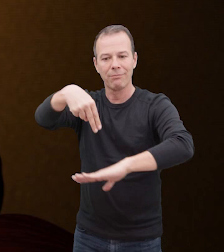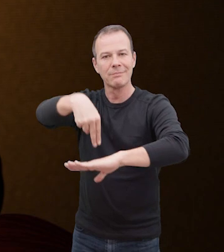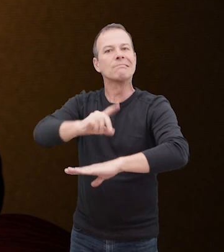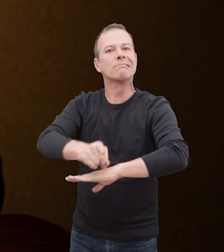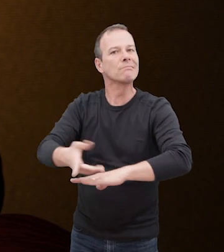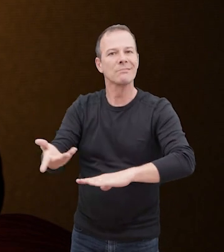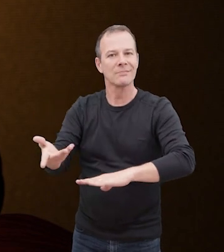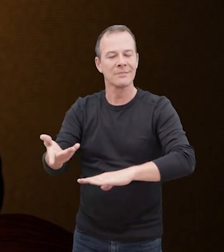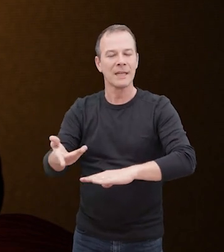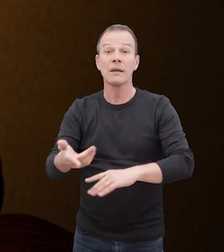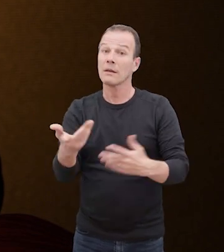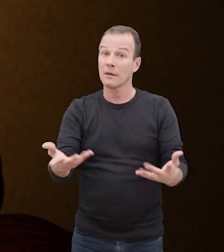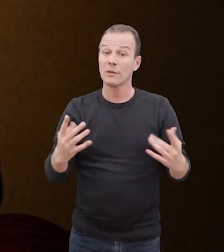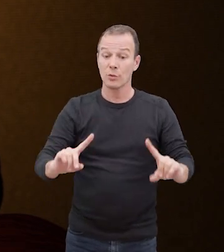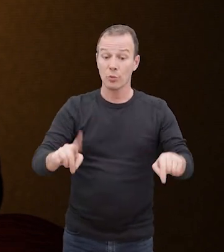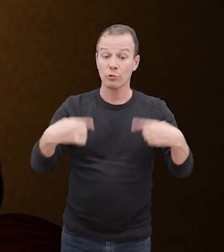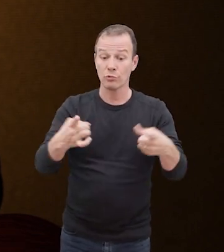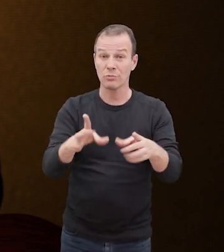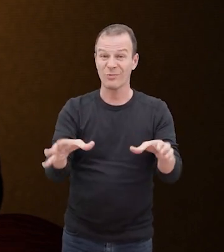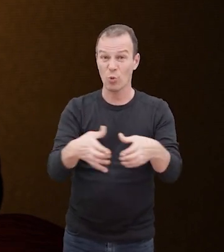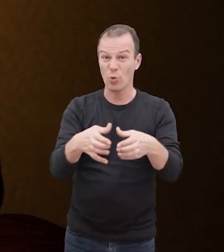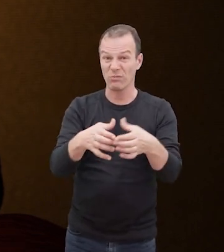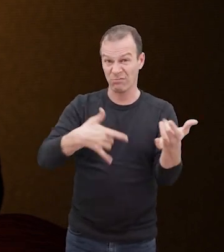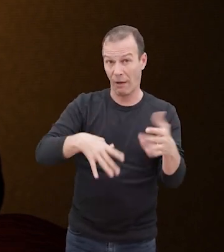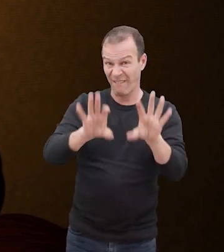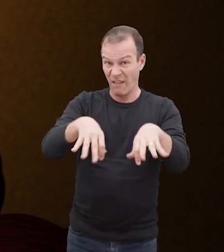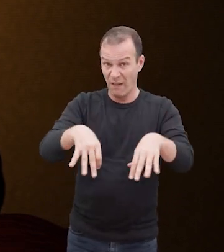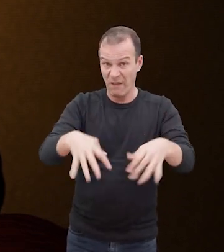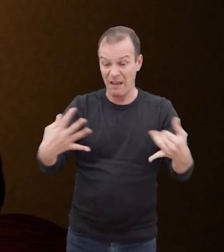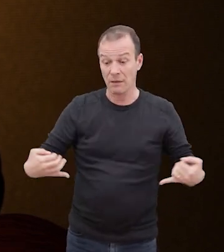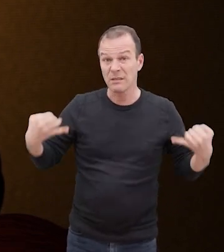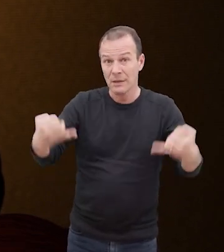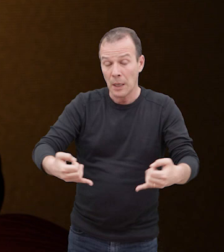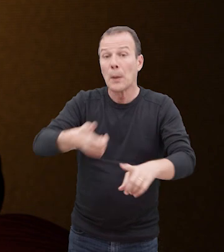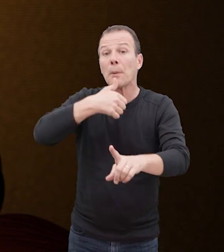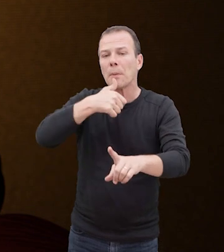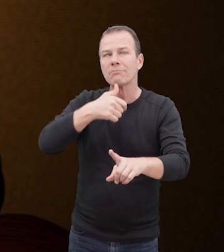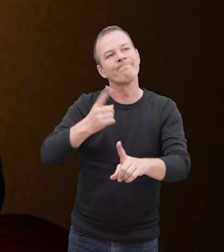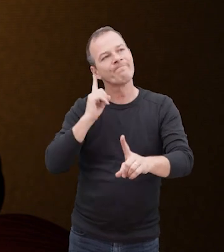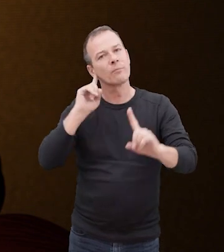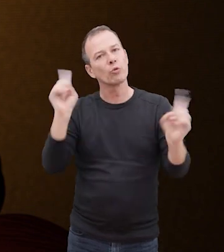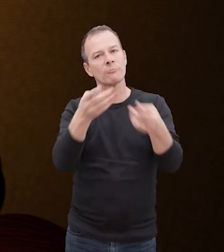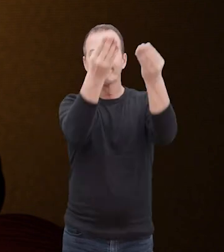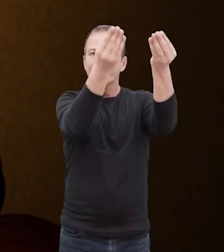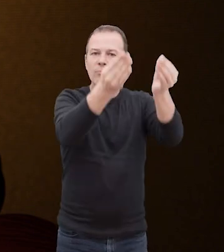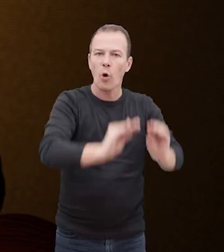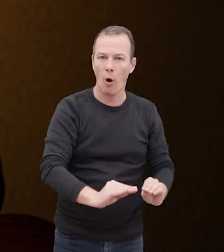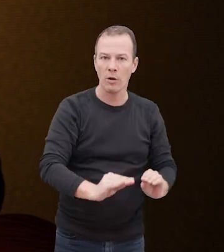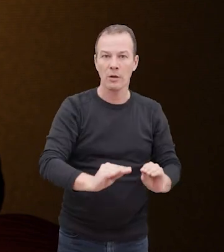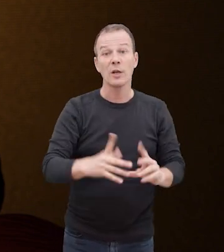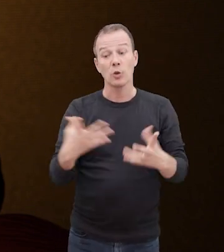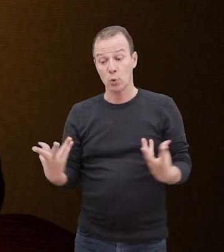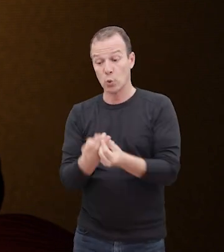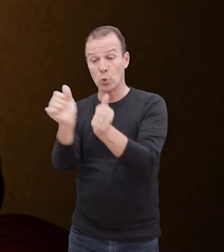um palco. E após termos terminado a banda, decidi começar a compor com